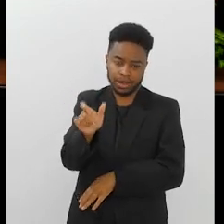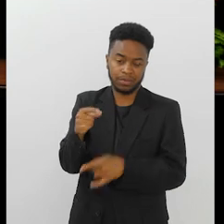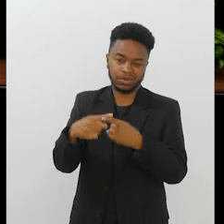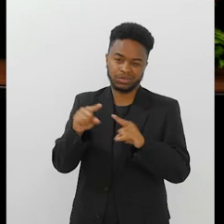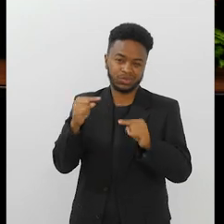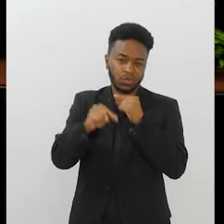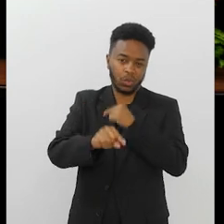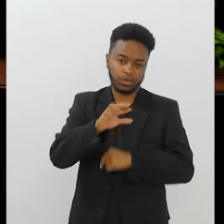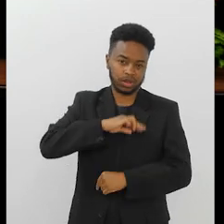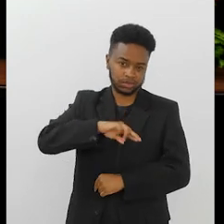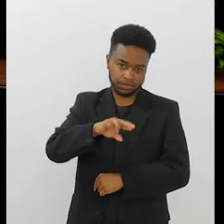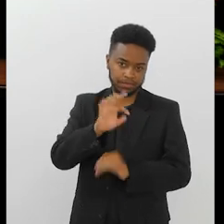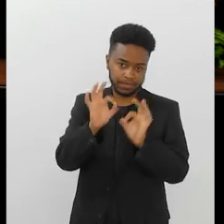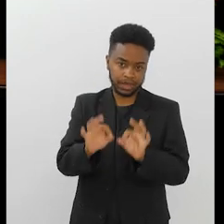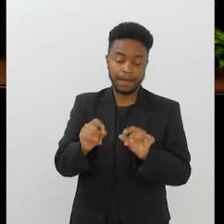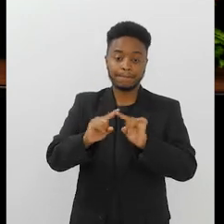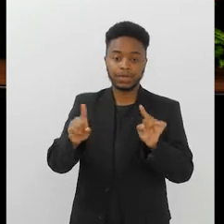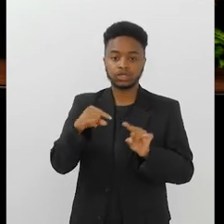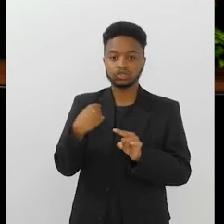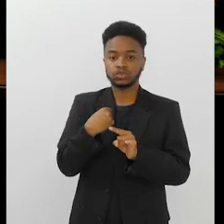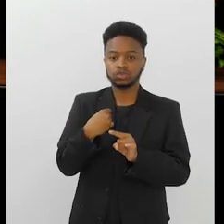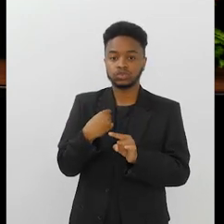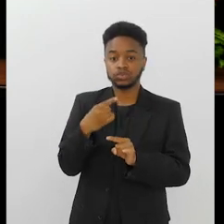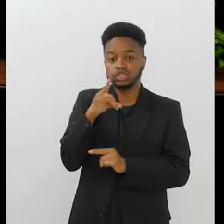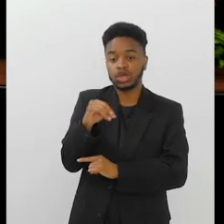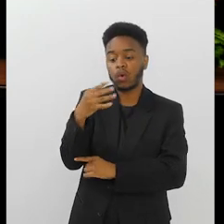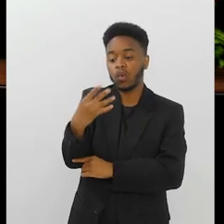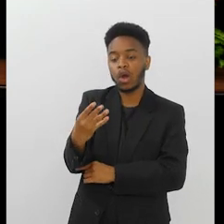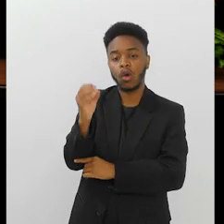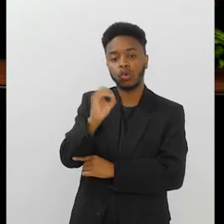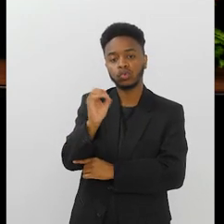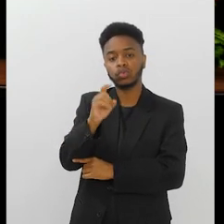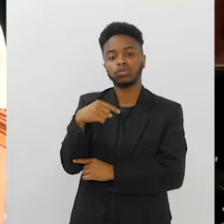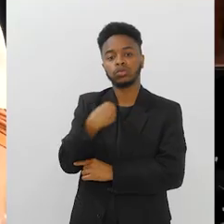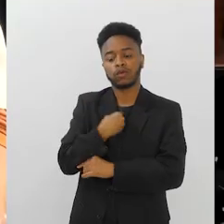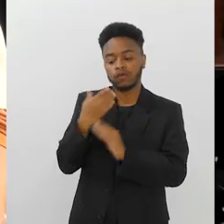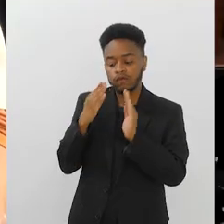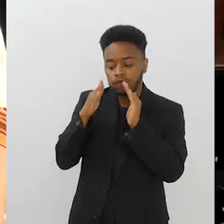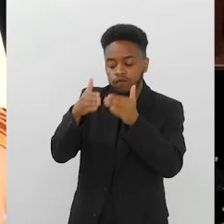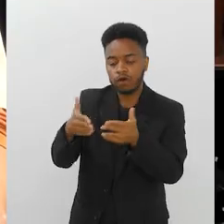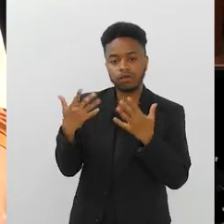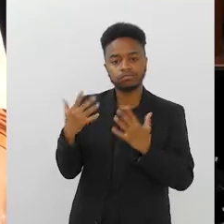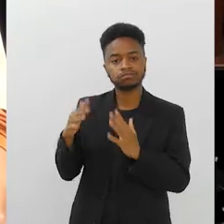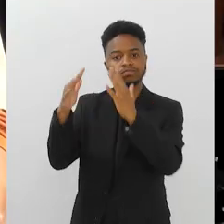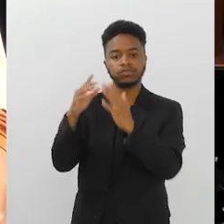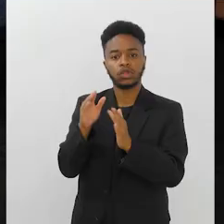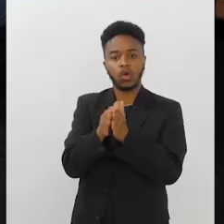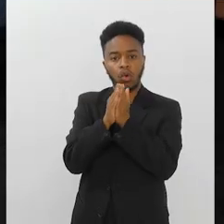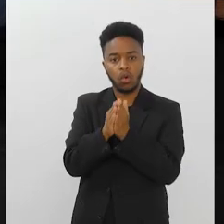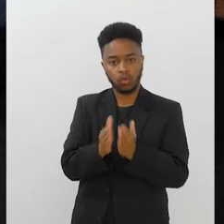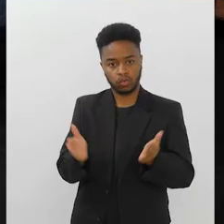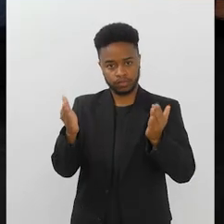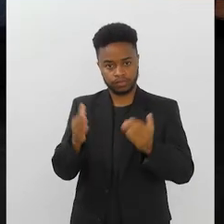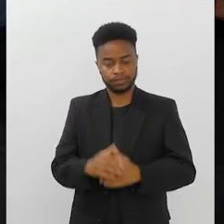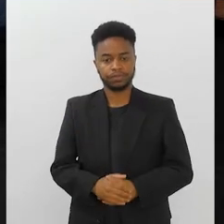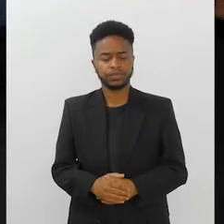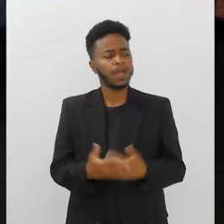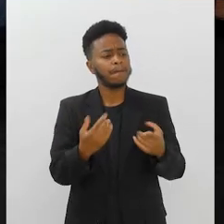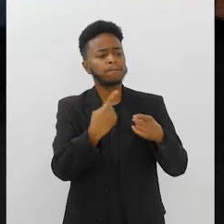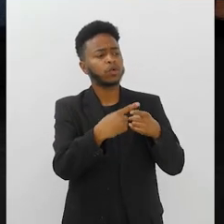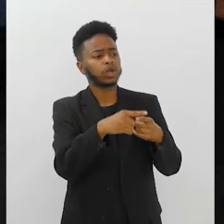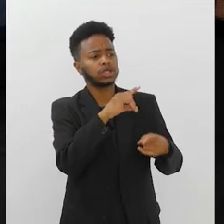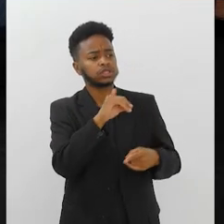por não ser uma religião de fato se dedico nesse dia 4 de outubro para urumar Por que 4 de outubro porque na verdade é o único